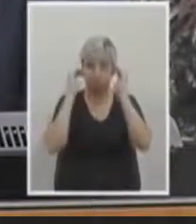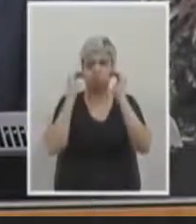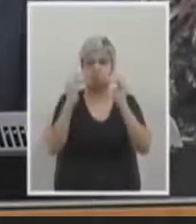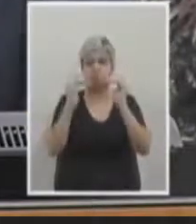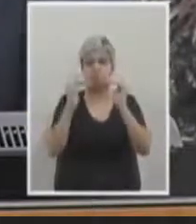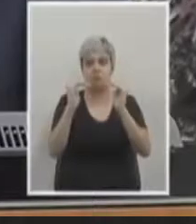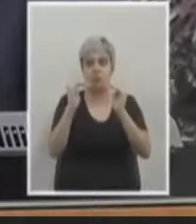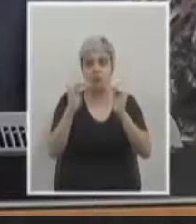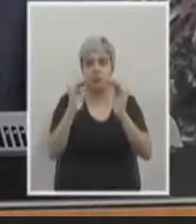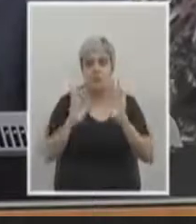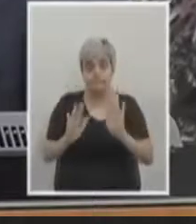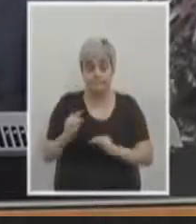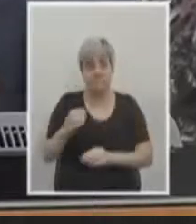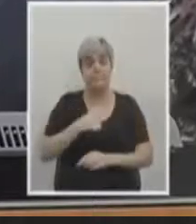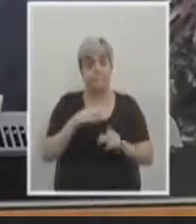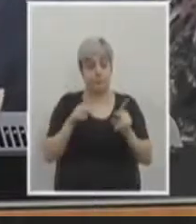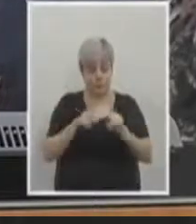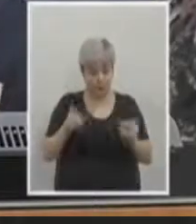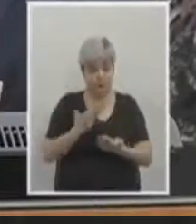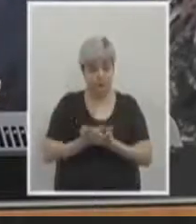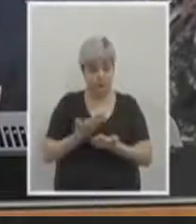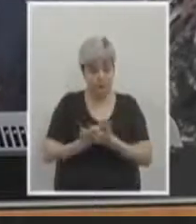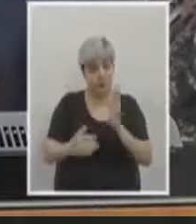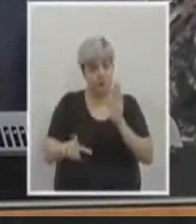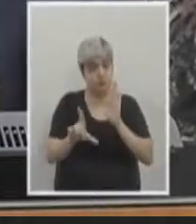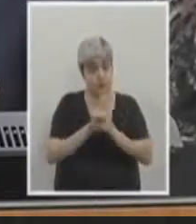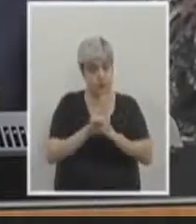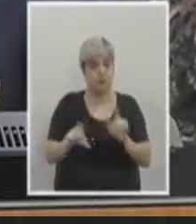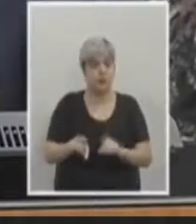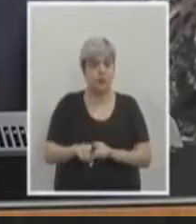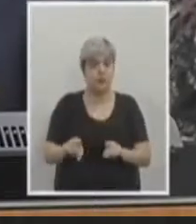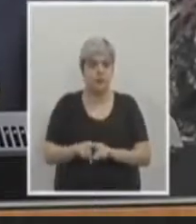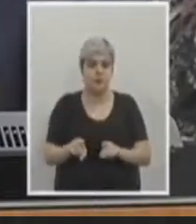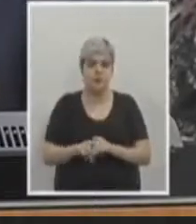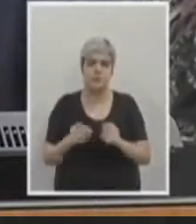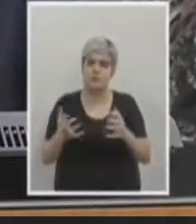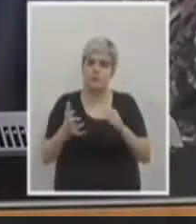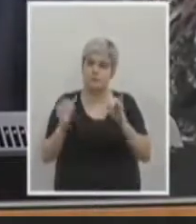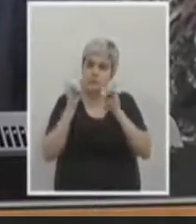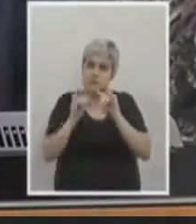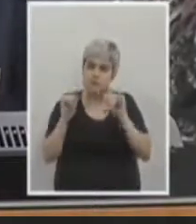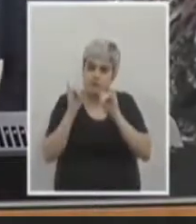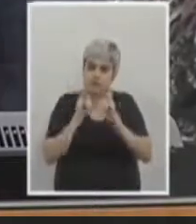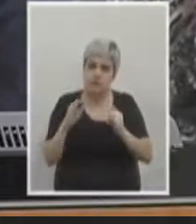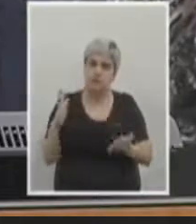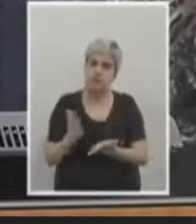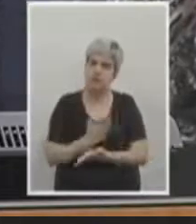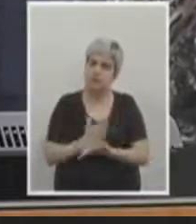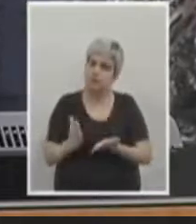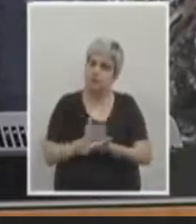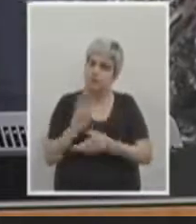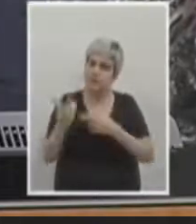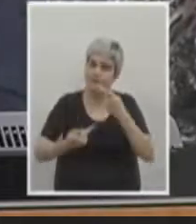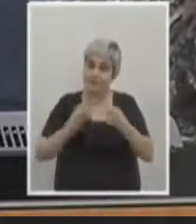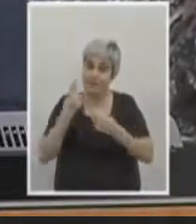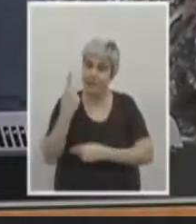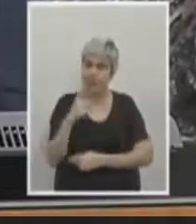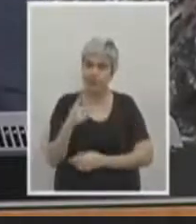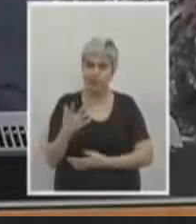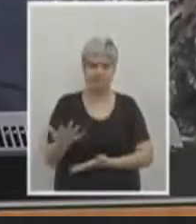como professor e como estudioso da legislação, eu queria dizer que algumas falas da senhora estão